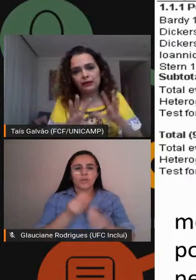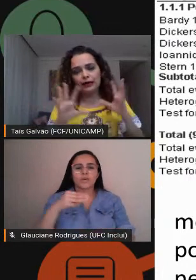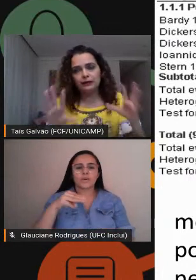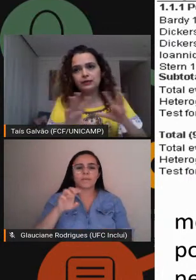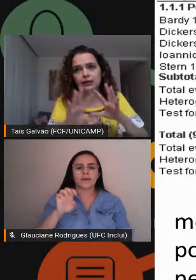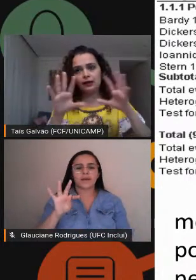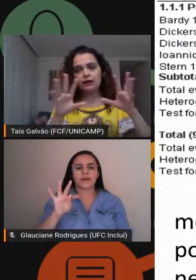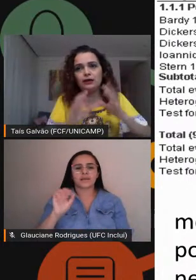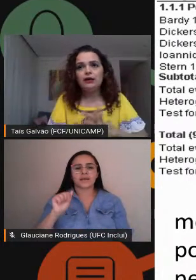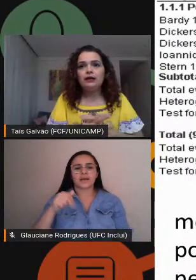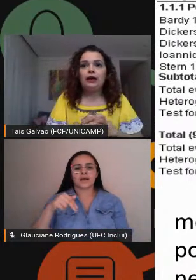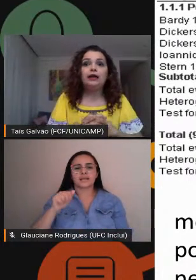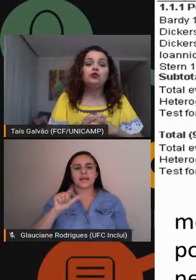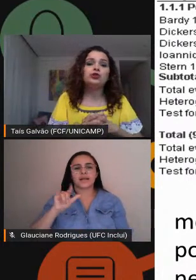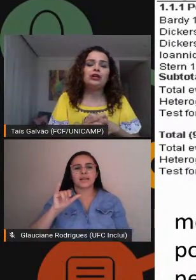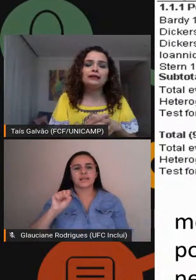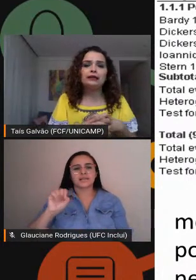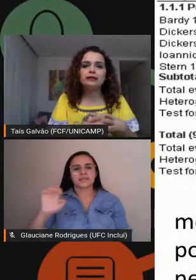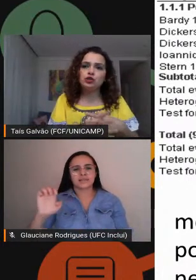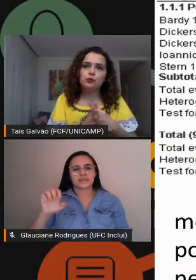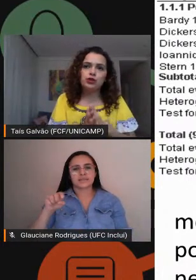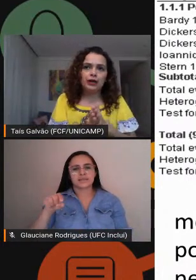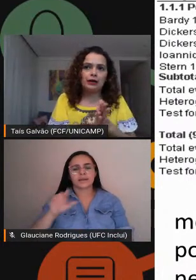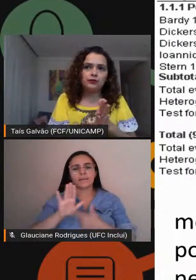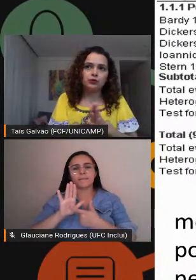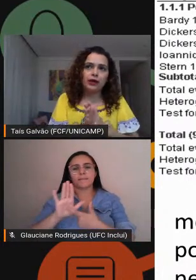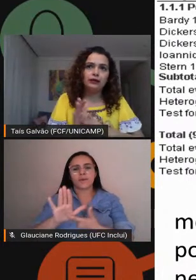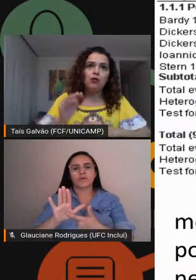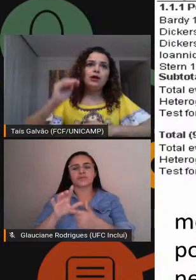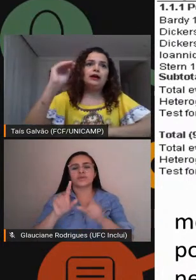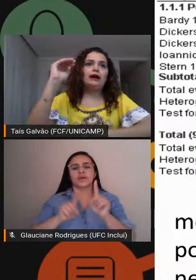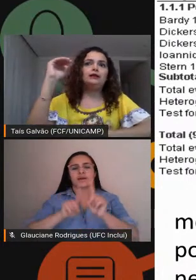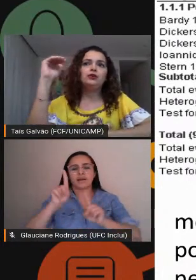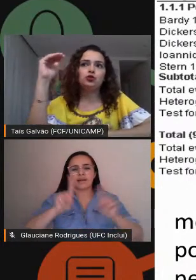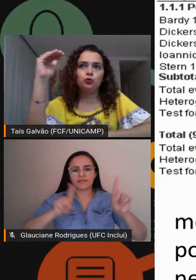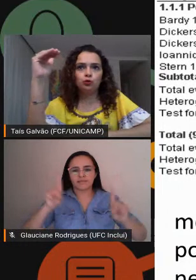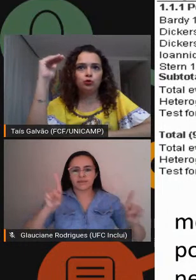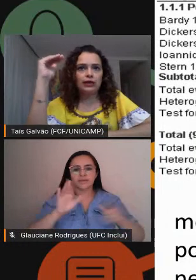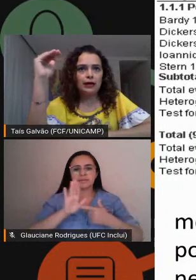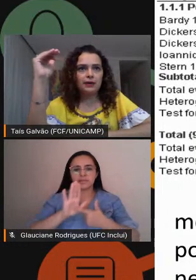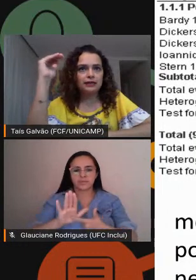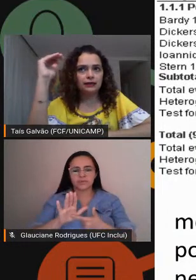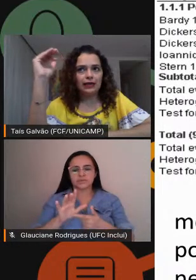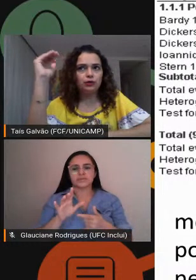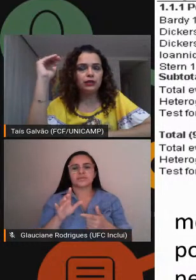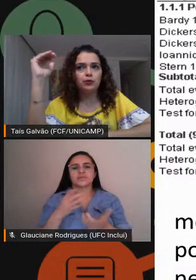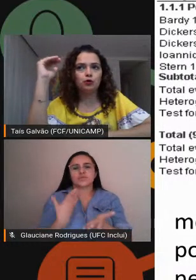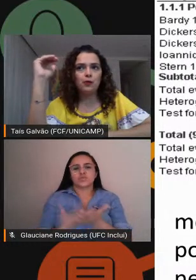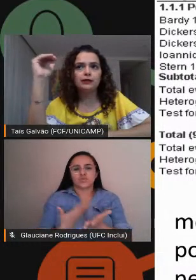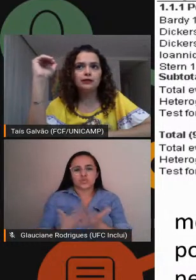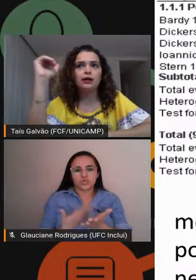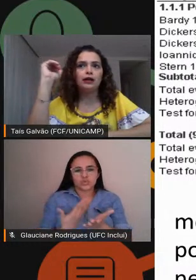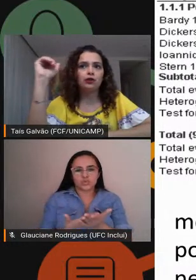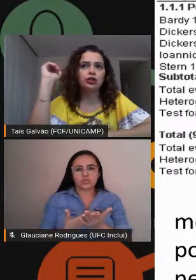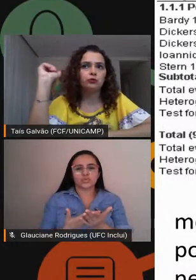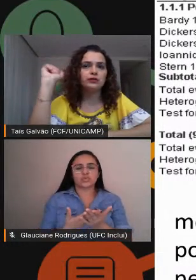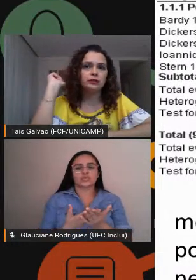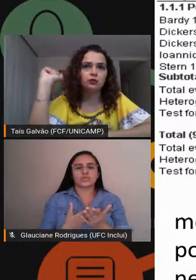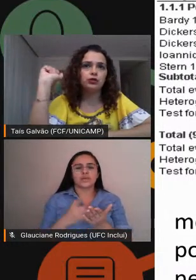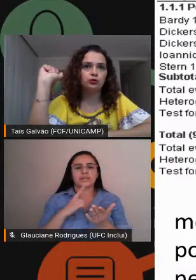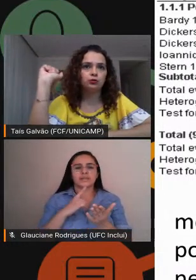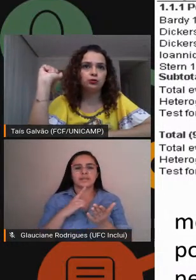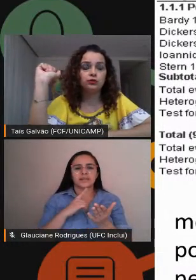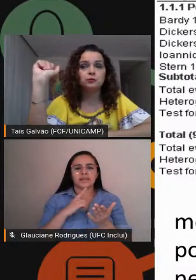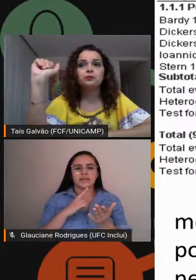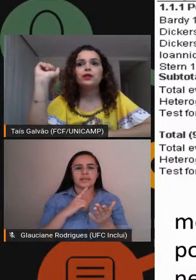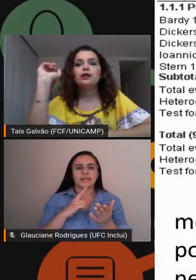Usualmente, a meta-análise é ilustrada nesse tipo de gráfico, né? Então, cada estudo está representado aqui por uma linha, né? Nós temos